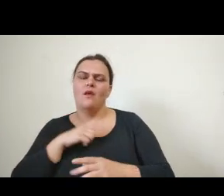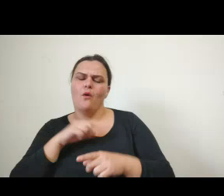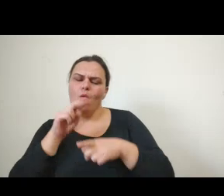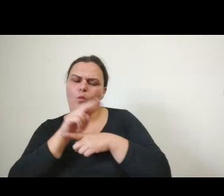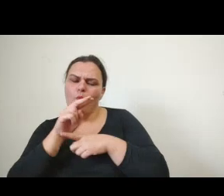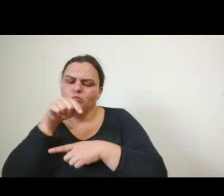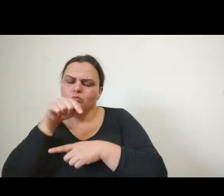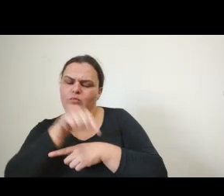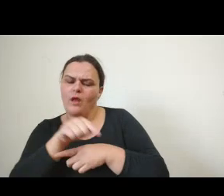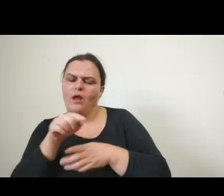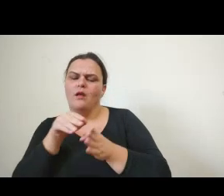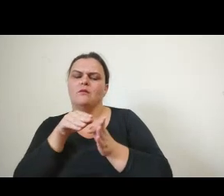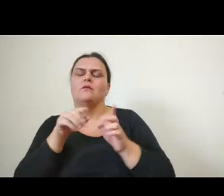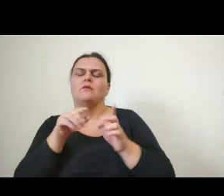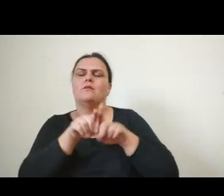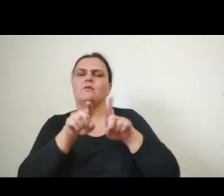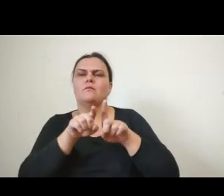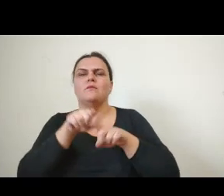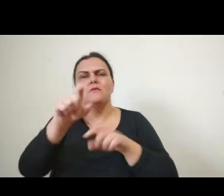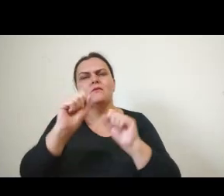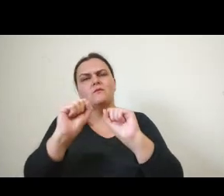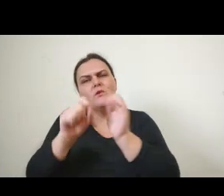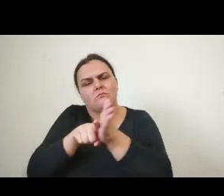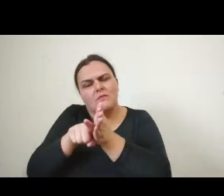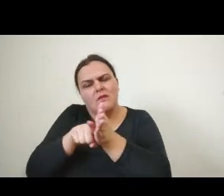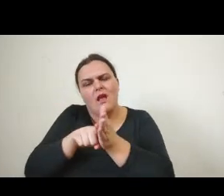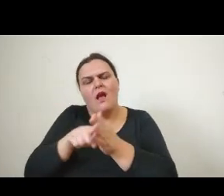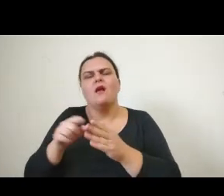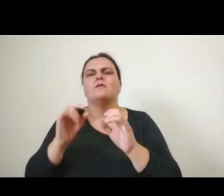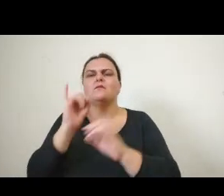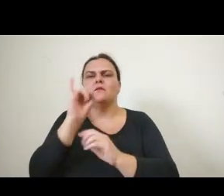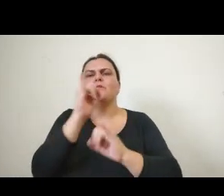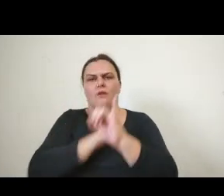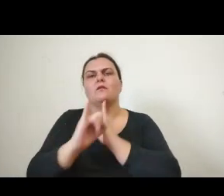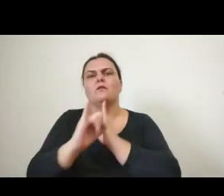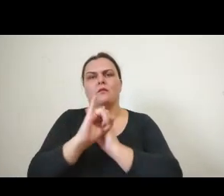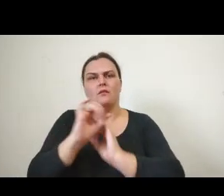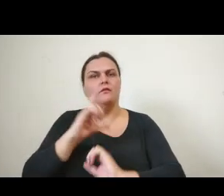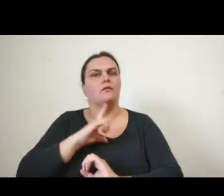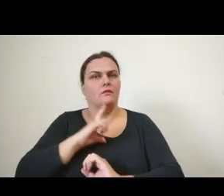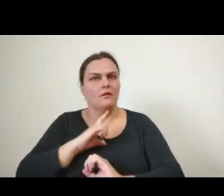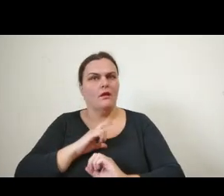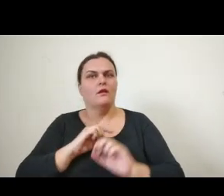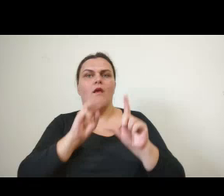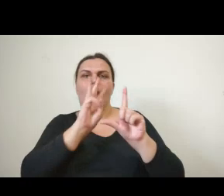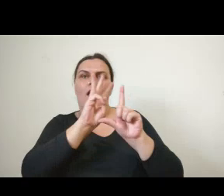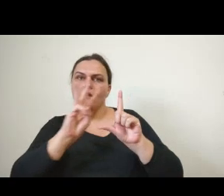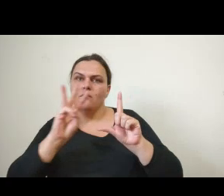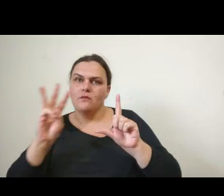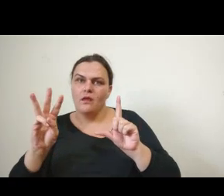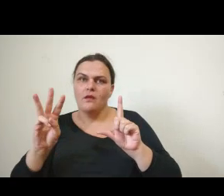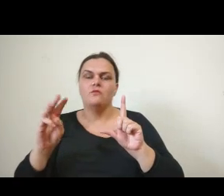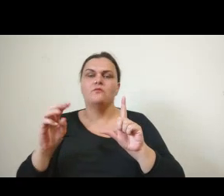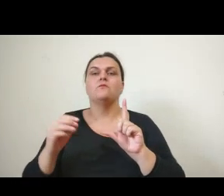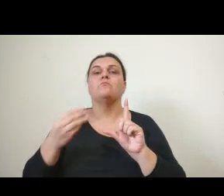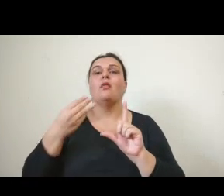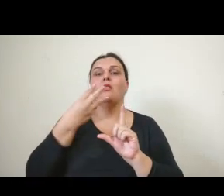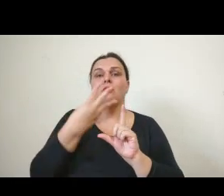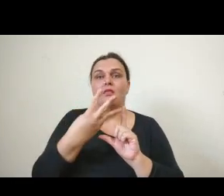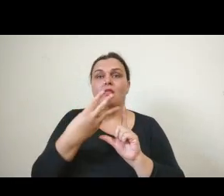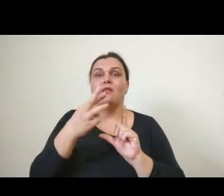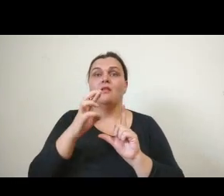podem ter acesso, na internet através do site do Instituto Três Rios, da Universidade Federal Rural do